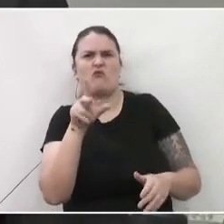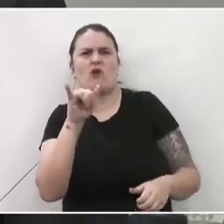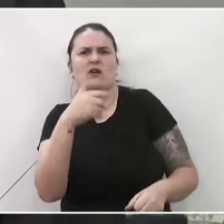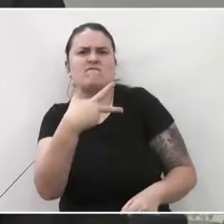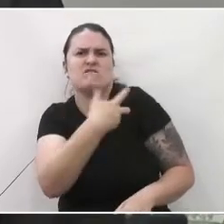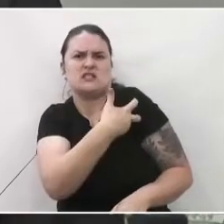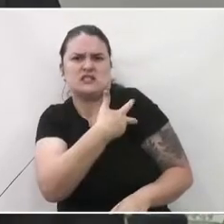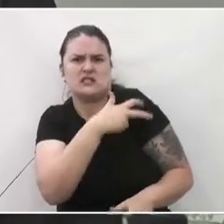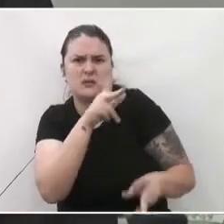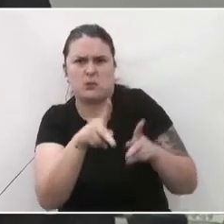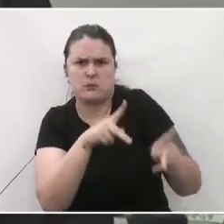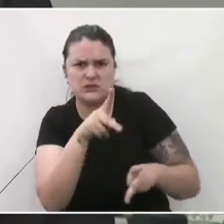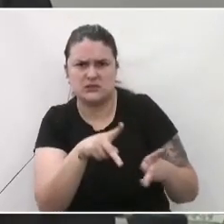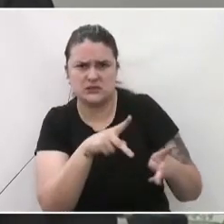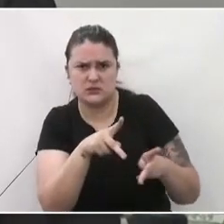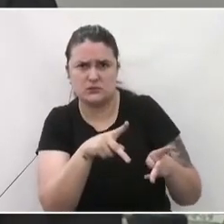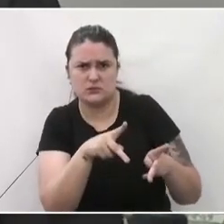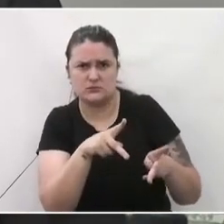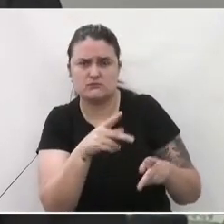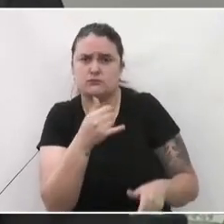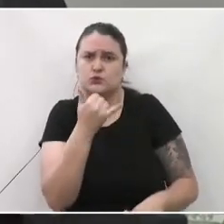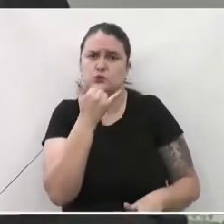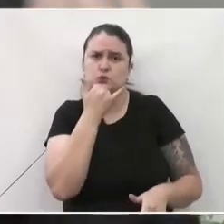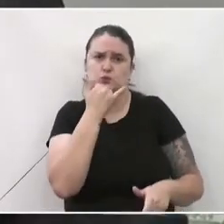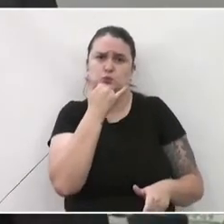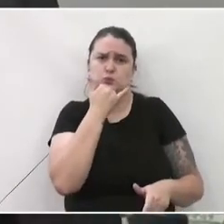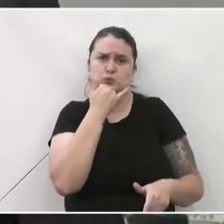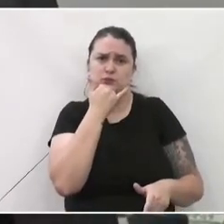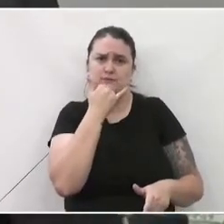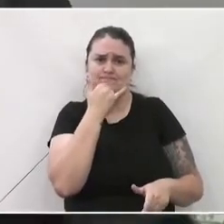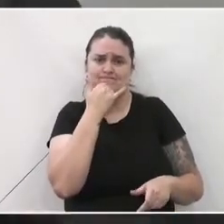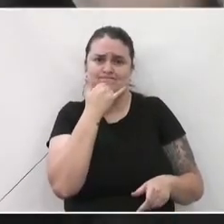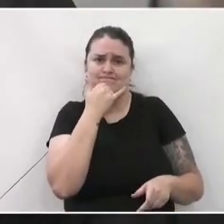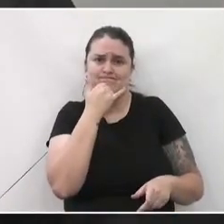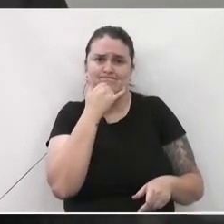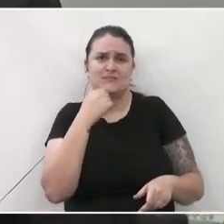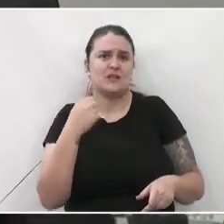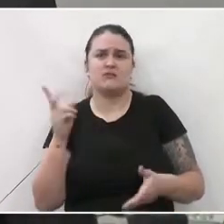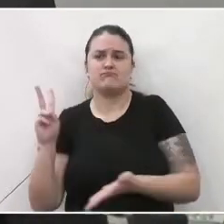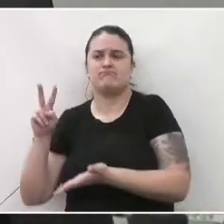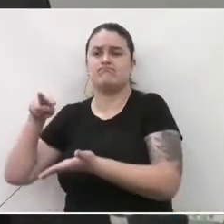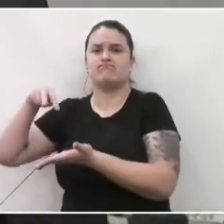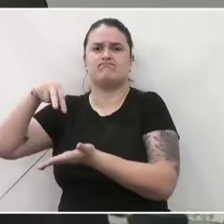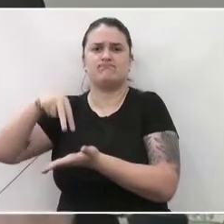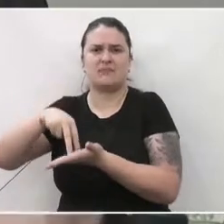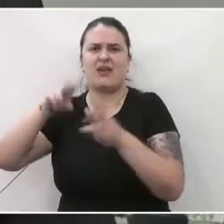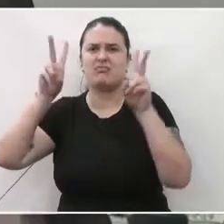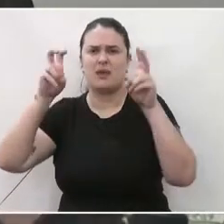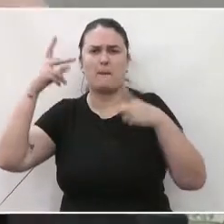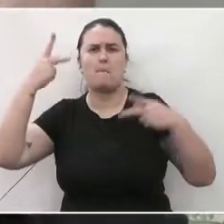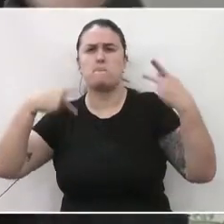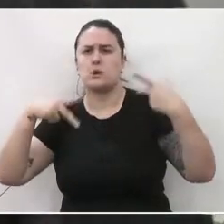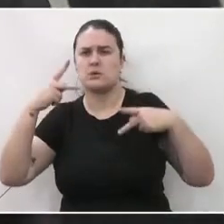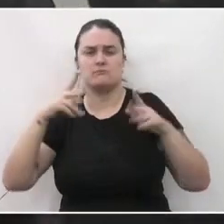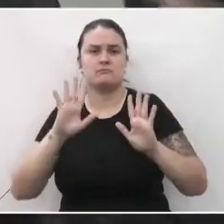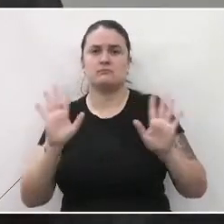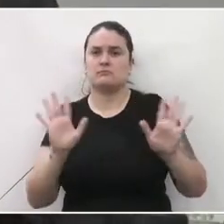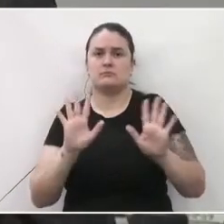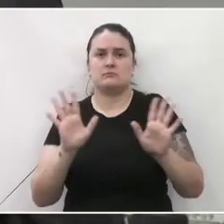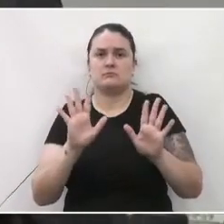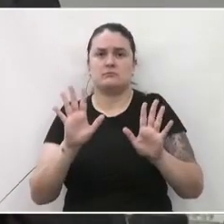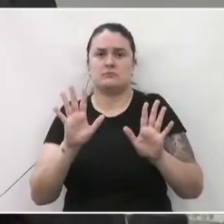a população, me desculpe, mas como eu falei, eu não vim aqui para politizar, não vim aqui